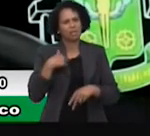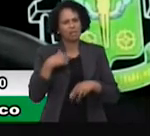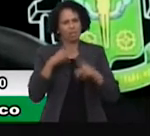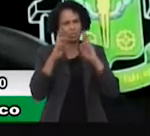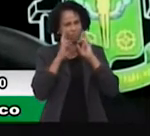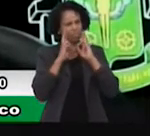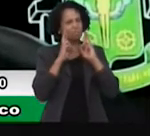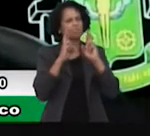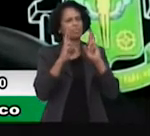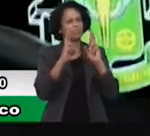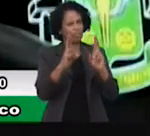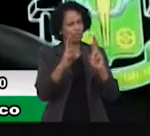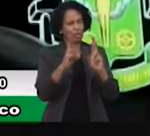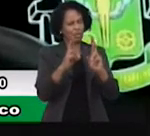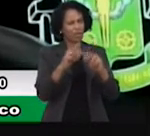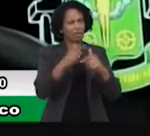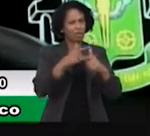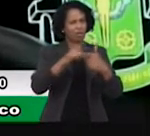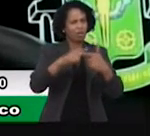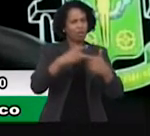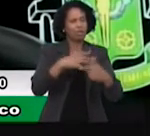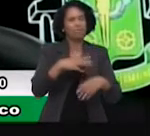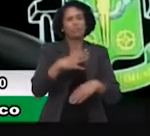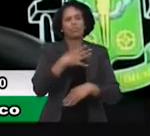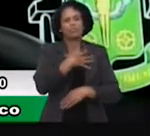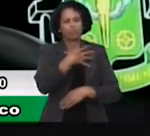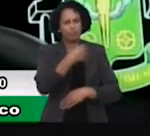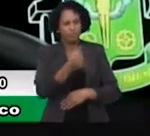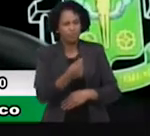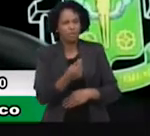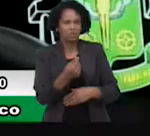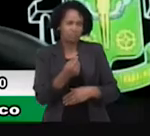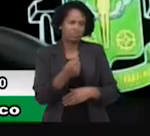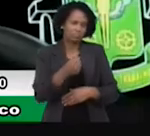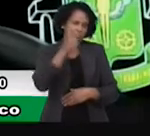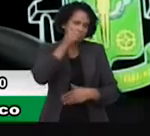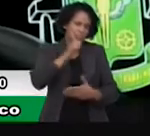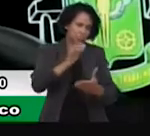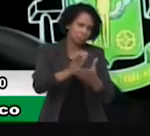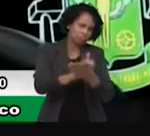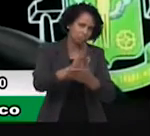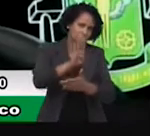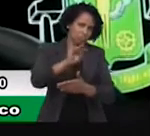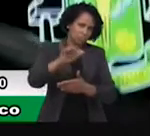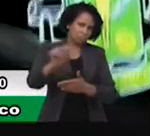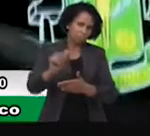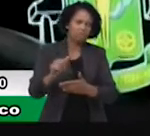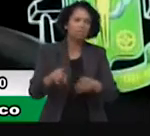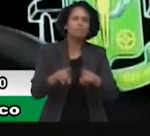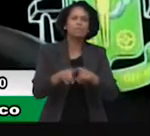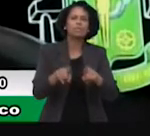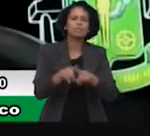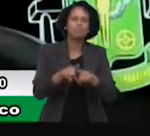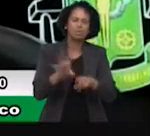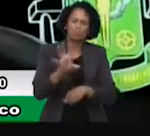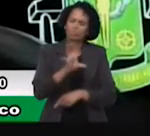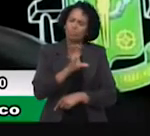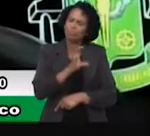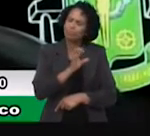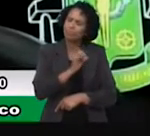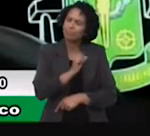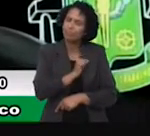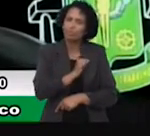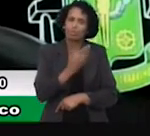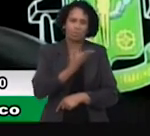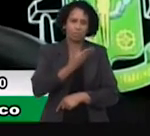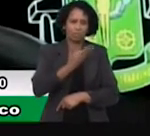carinho por você, pelo seu filho, pela Bia, entendeu? Então, deixar aqui registrado o meu carinho e o meu amor fraterno por você e por sua família, meu